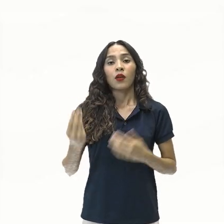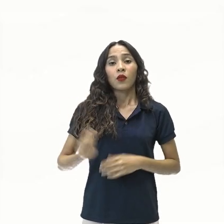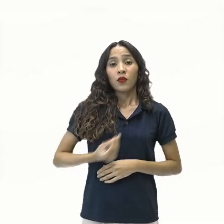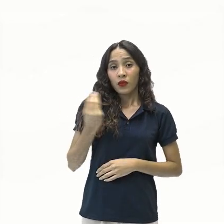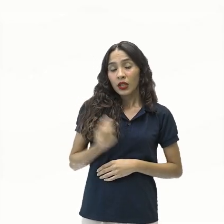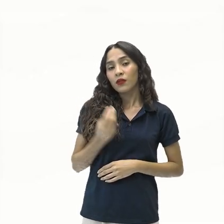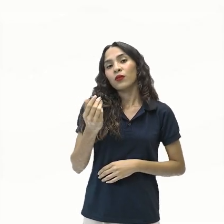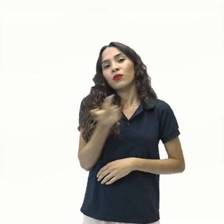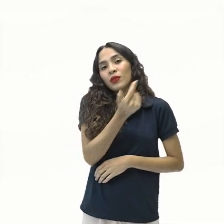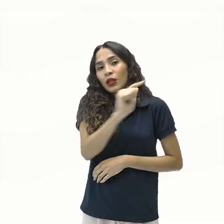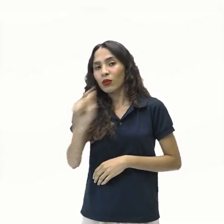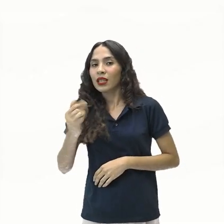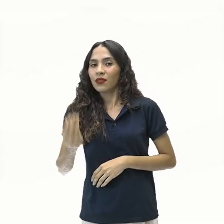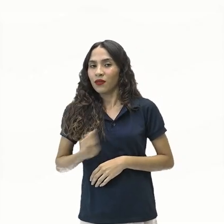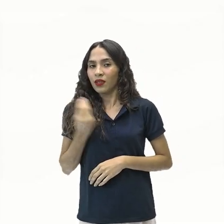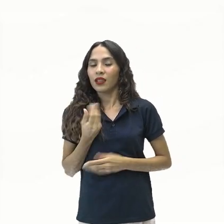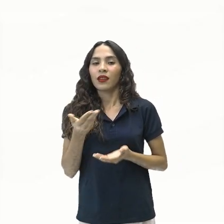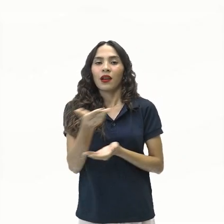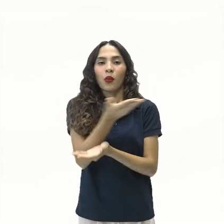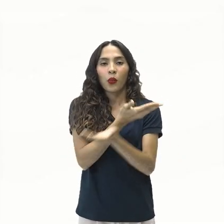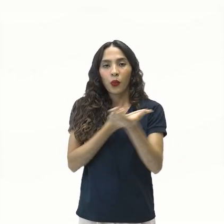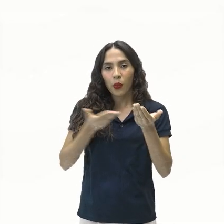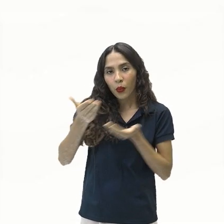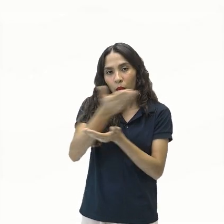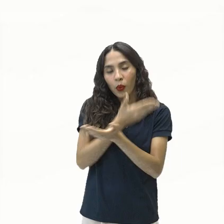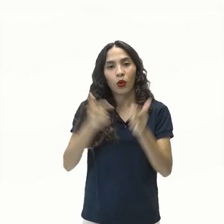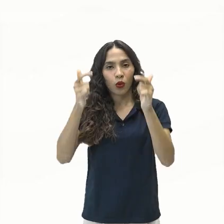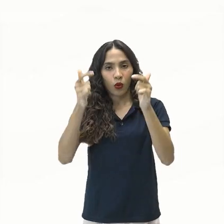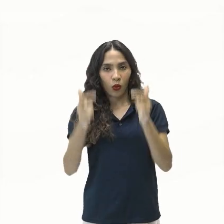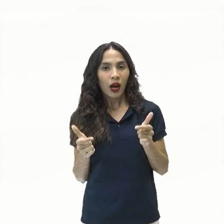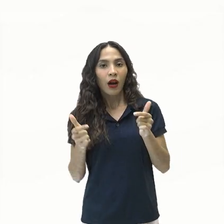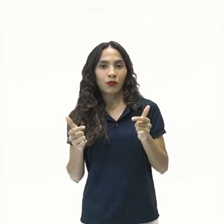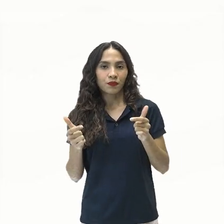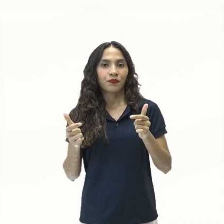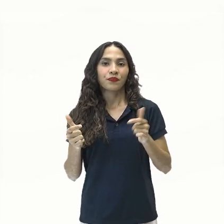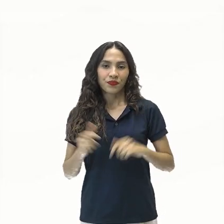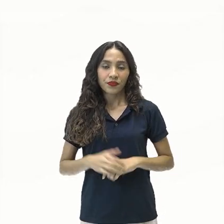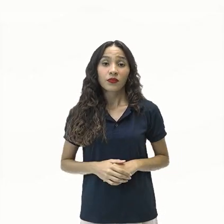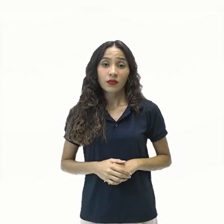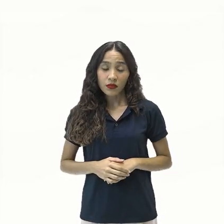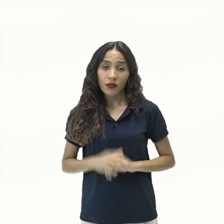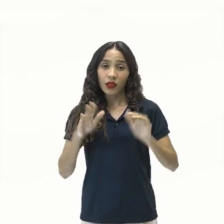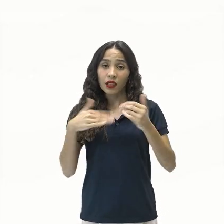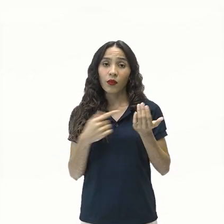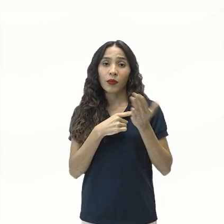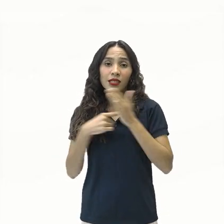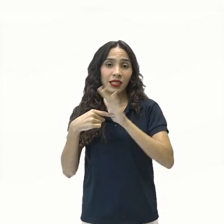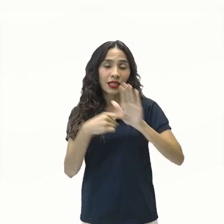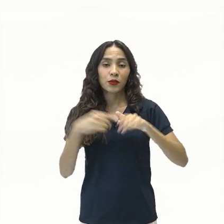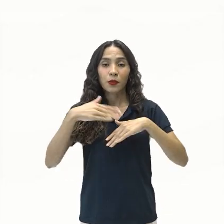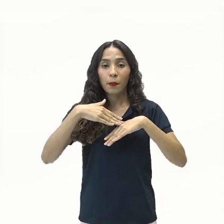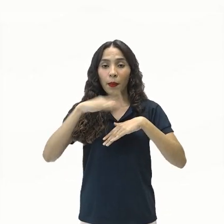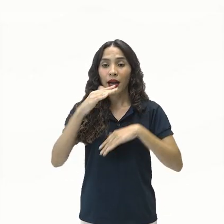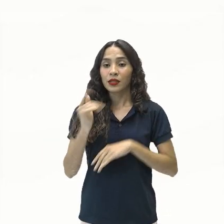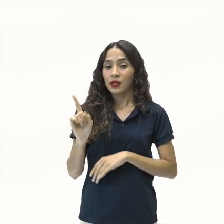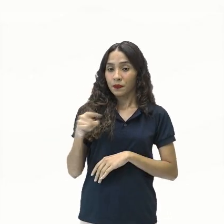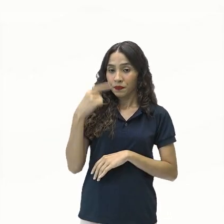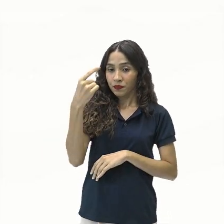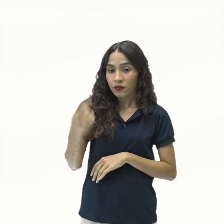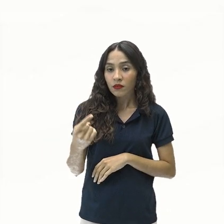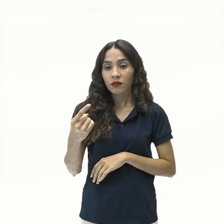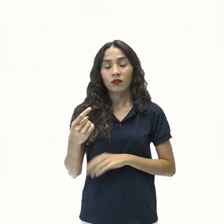não vivos, tudo interagindo ali naquele mesmo momento, tá? Então, a gente traz aqui mais